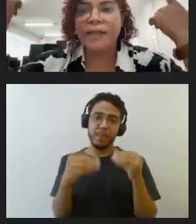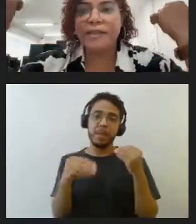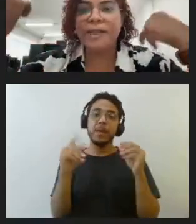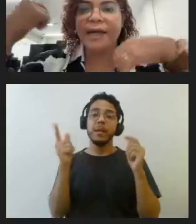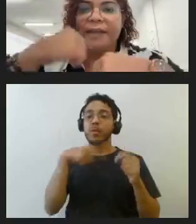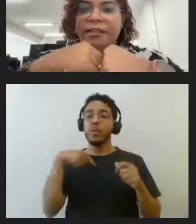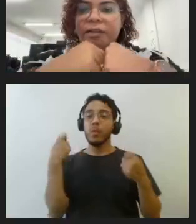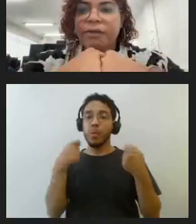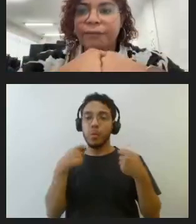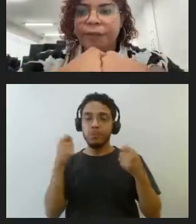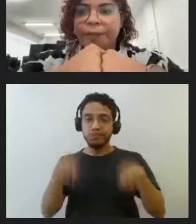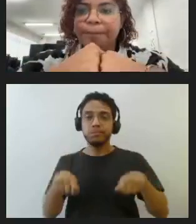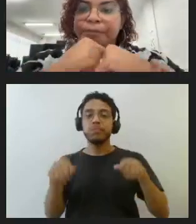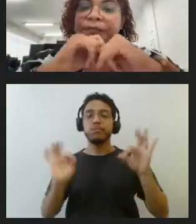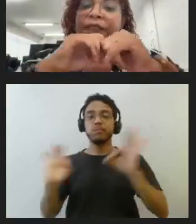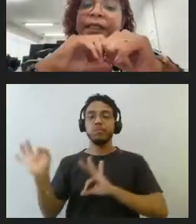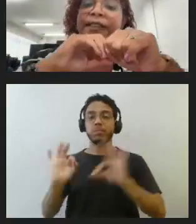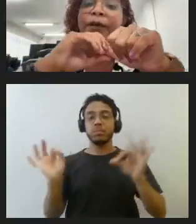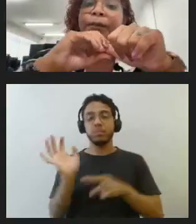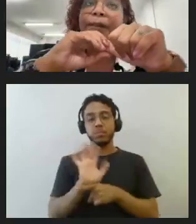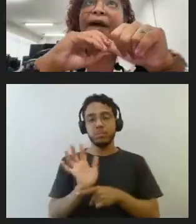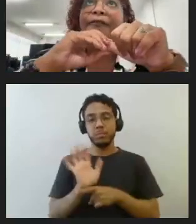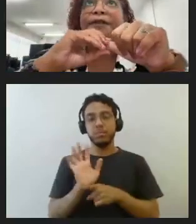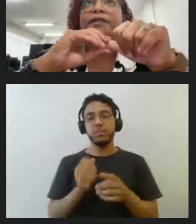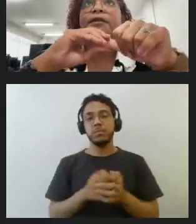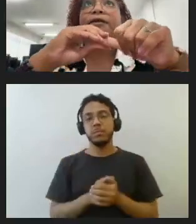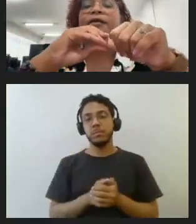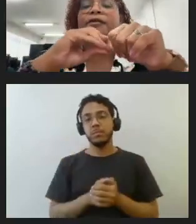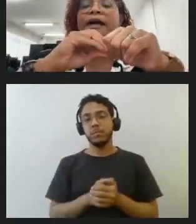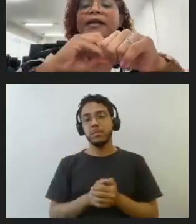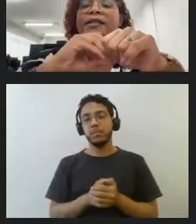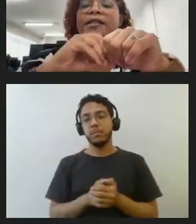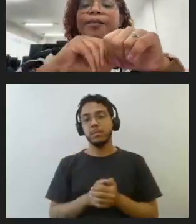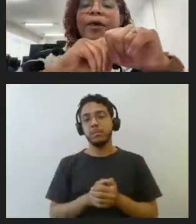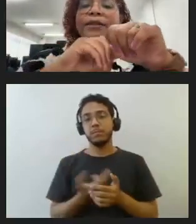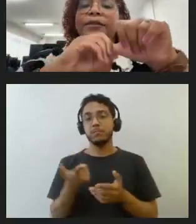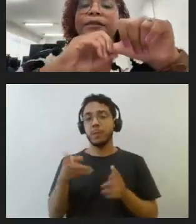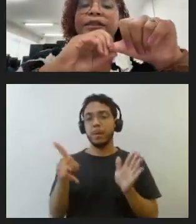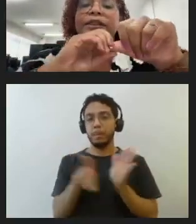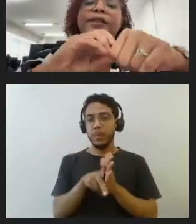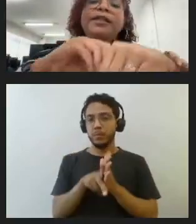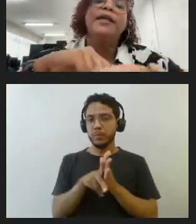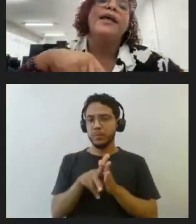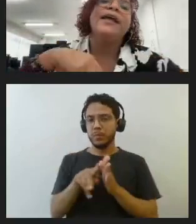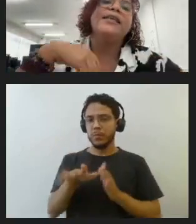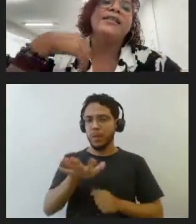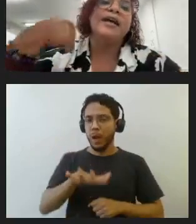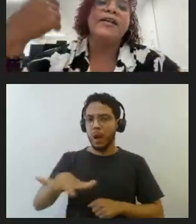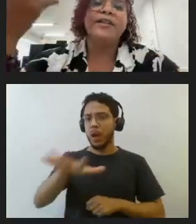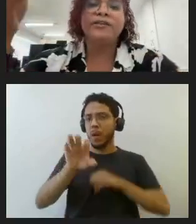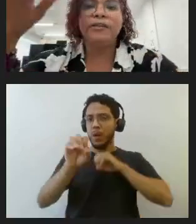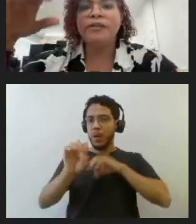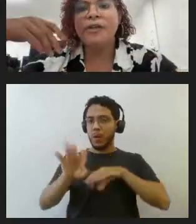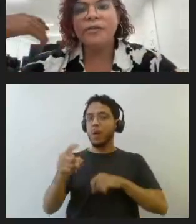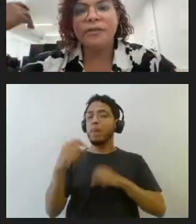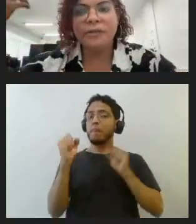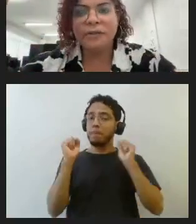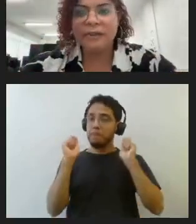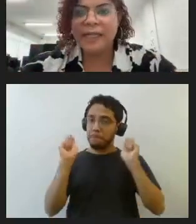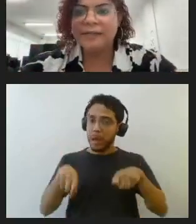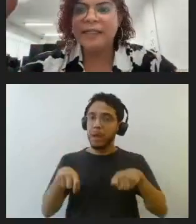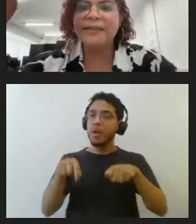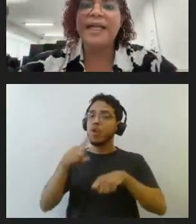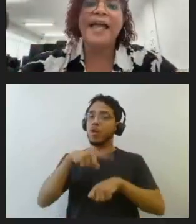depois organizar esse nosso vídeo. Então, para fins educacionais, a gente pode, inclusive, realizar gravações dos